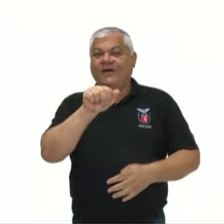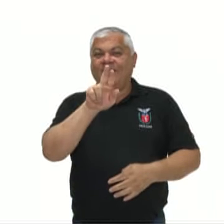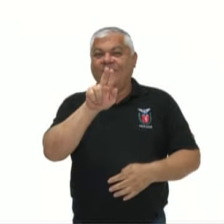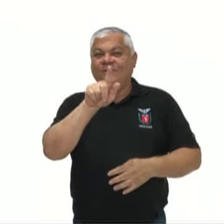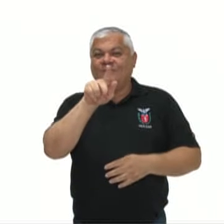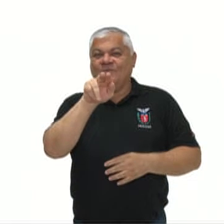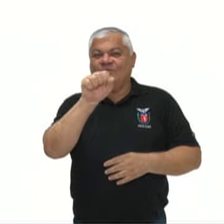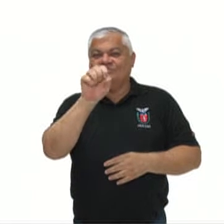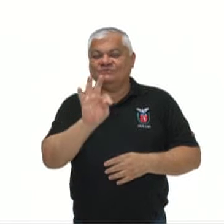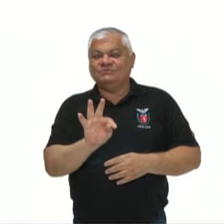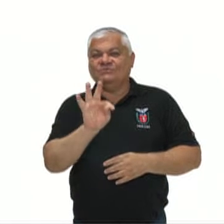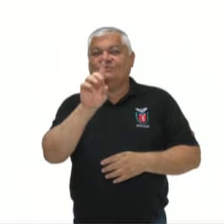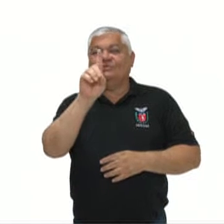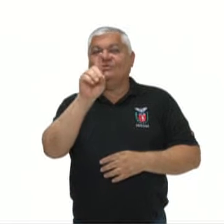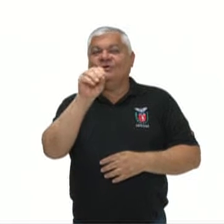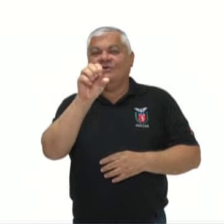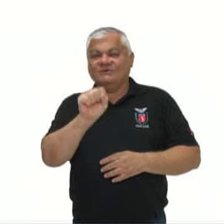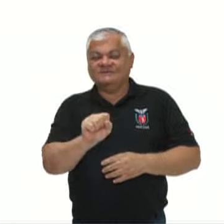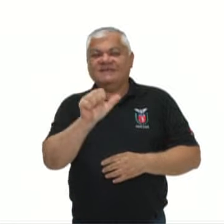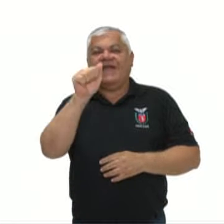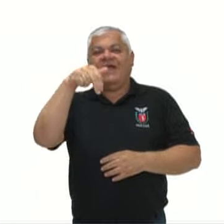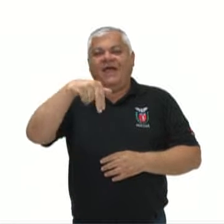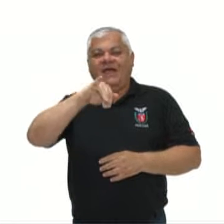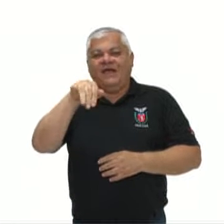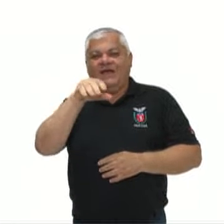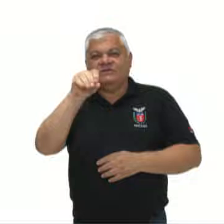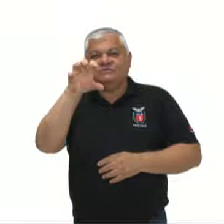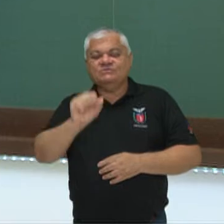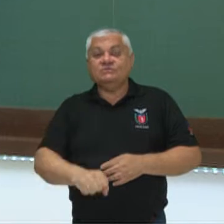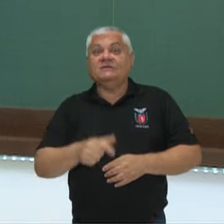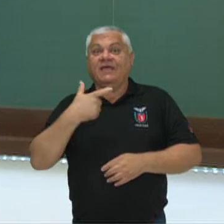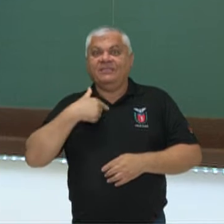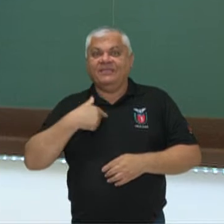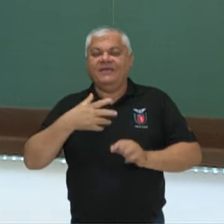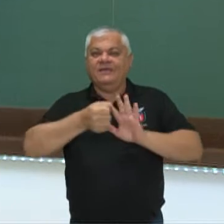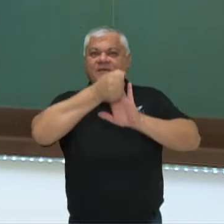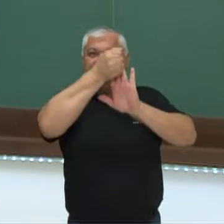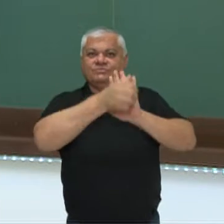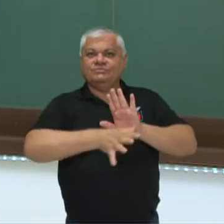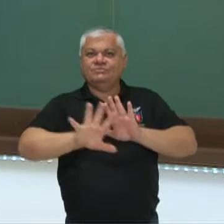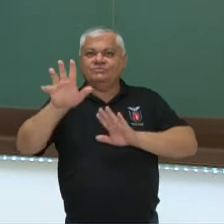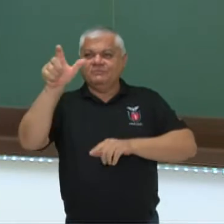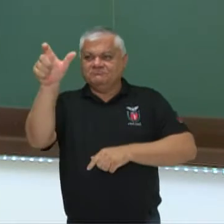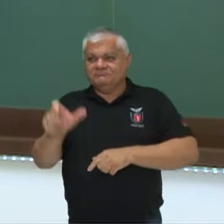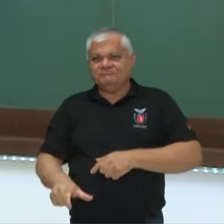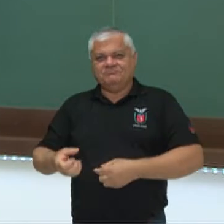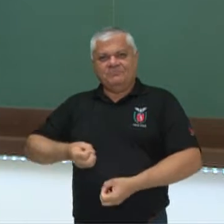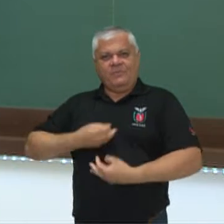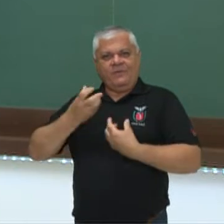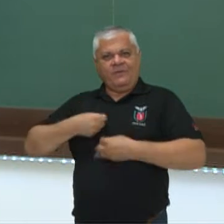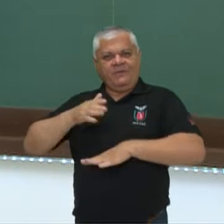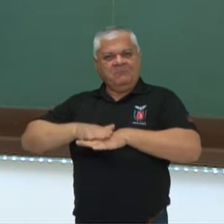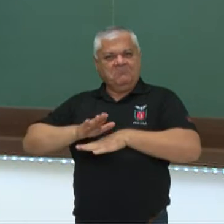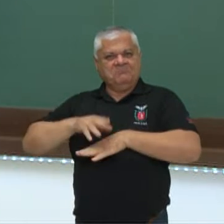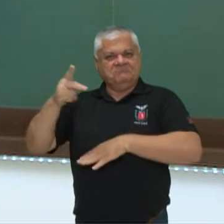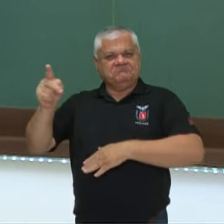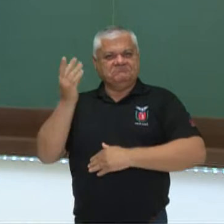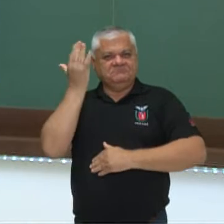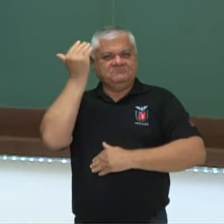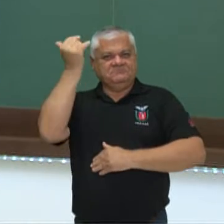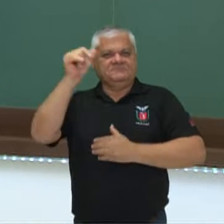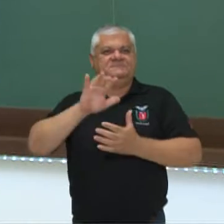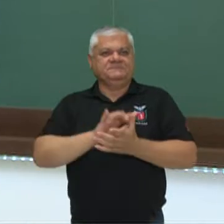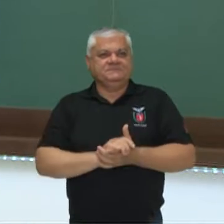o efeito de sentidos das figuras de linguagem por este grande poeta e empregado. Bom, as